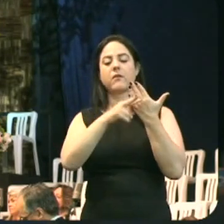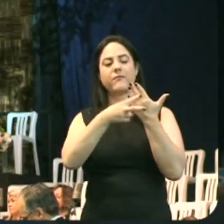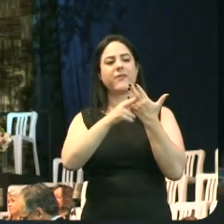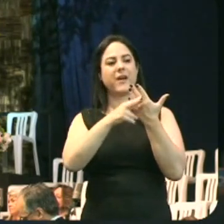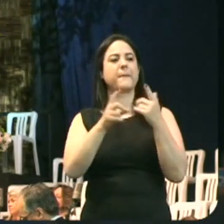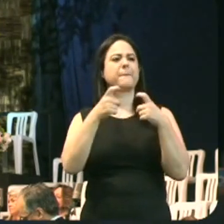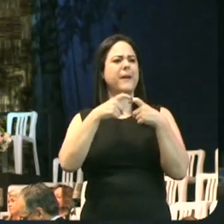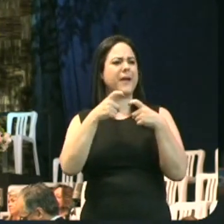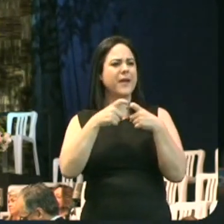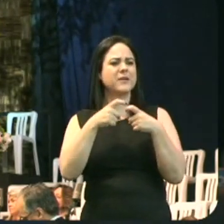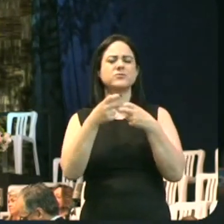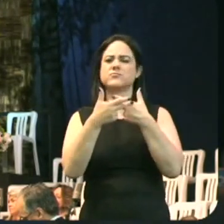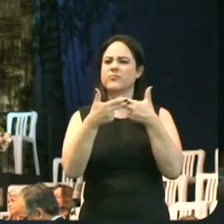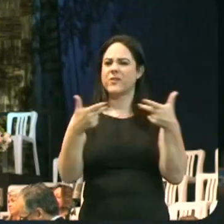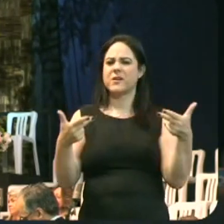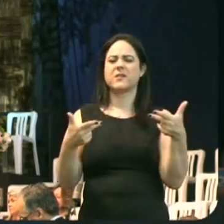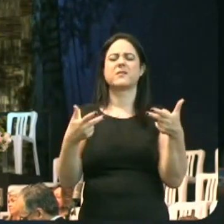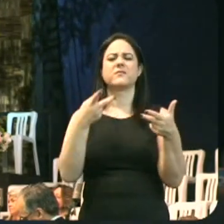técnicos, médicos,